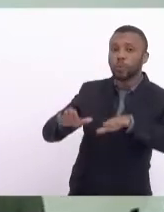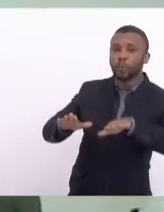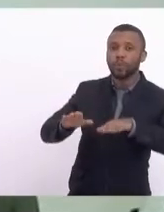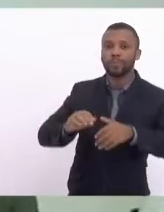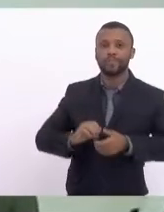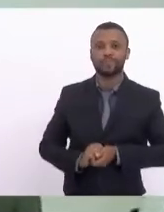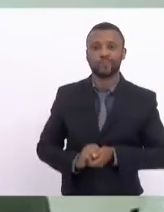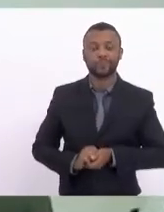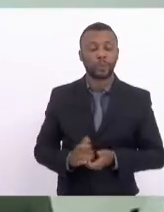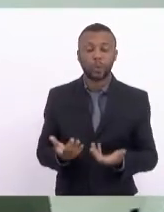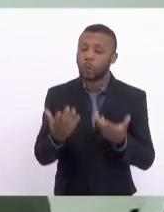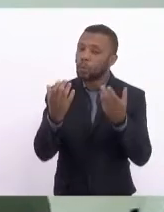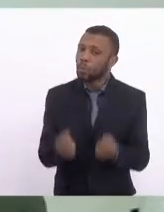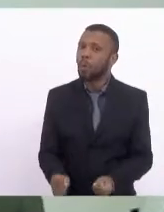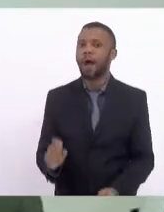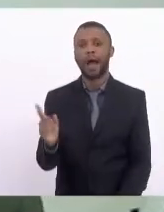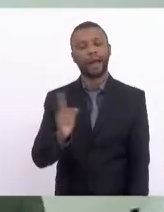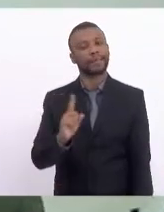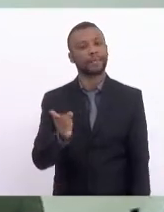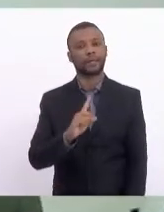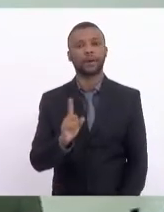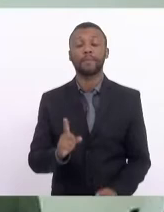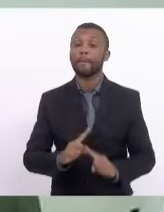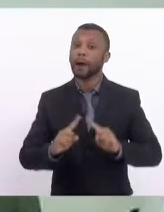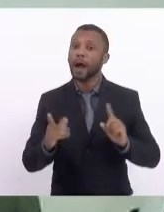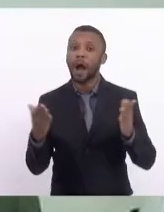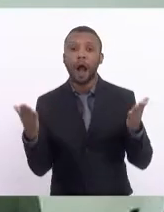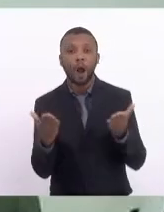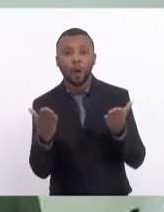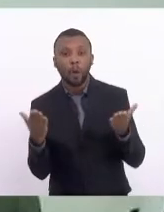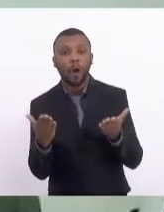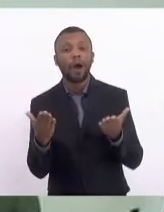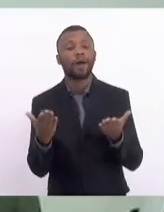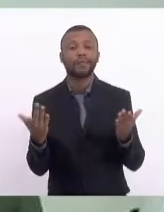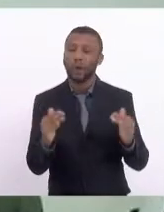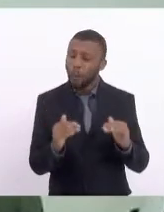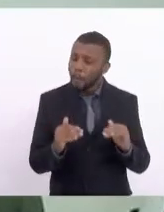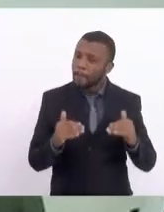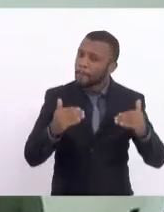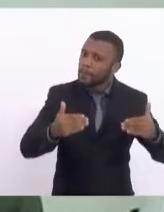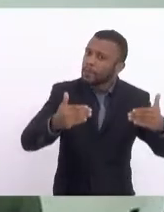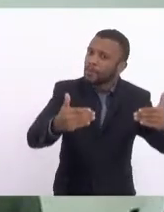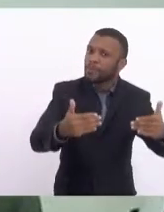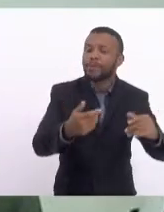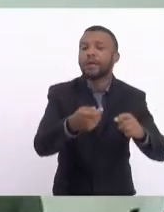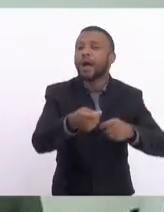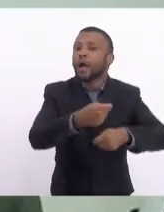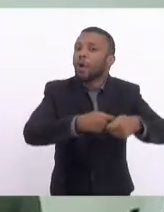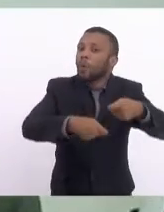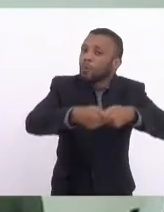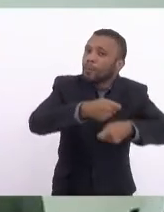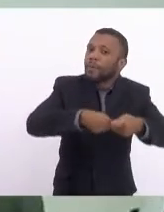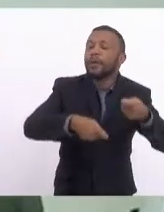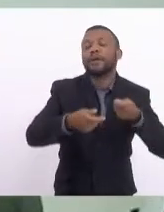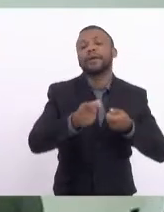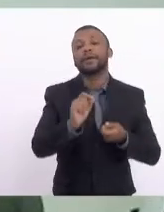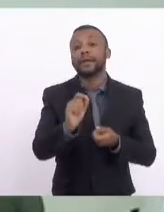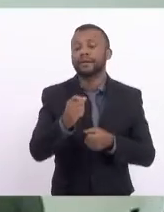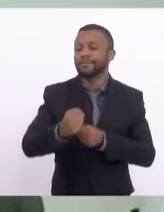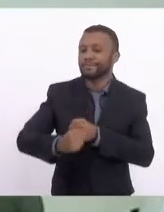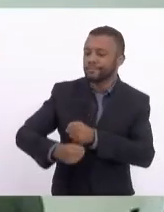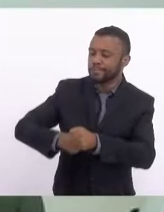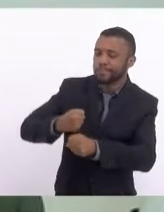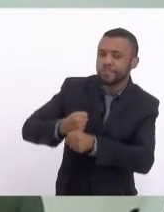inadmissível. Agora, diz o ministro da Economia que